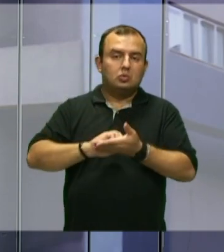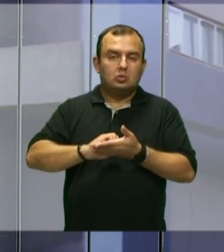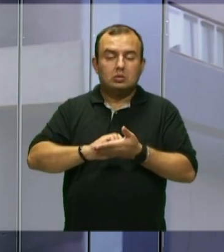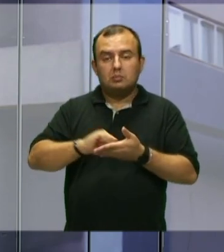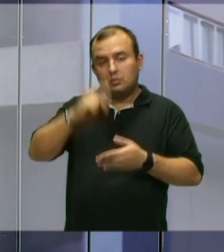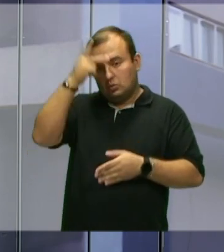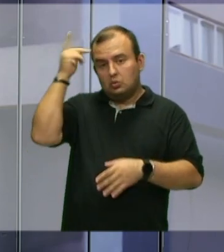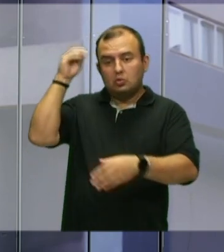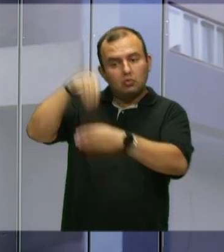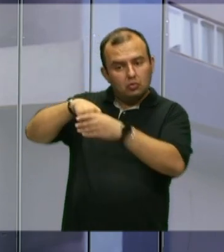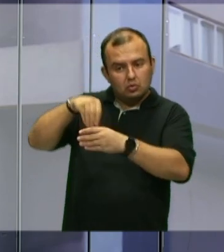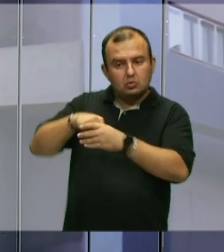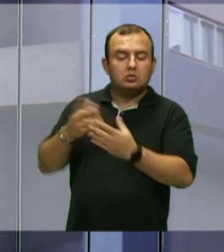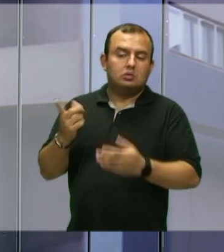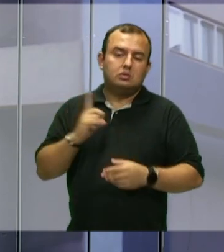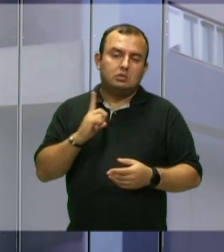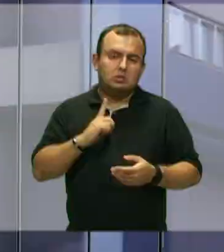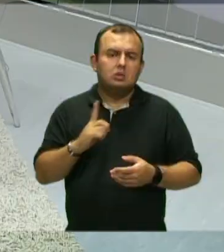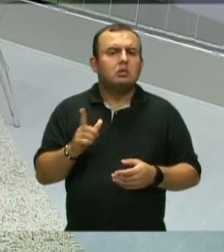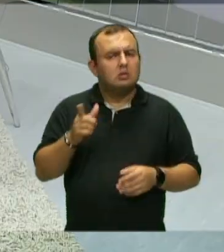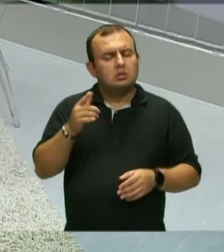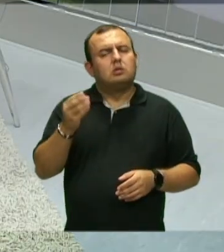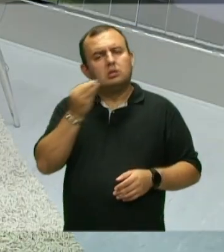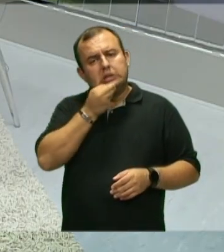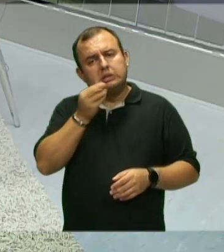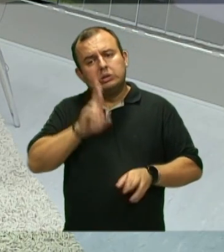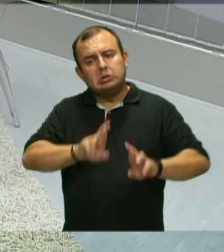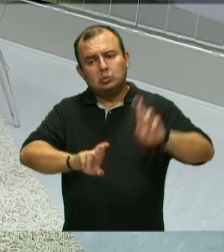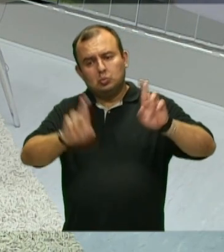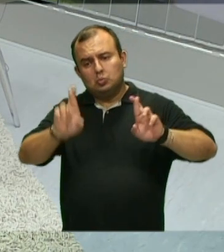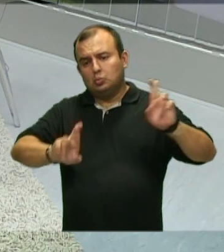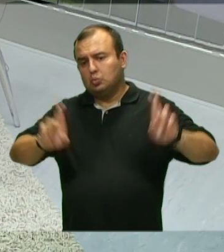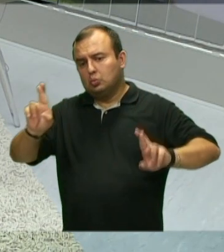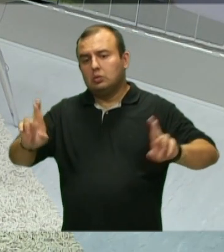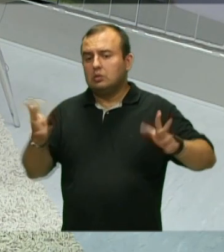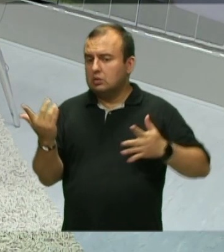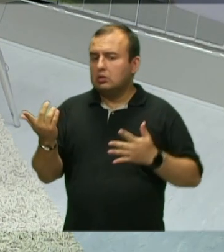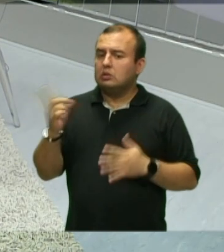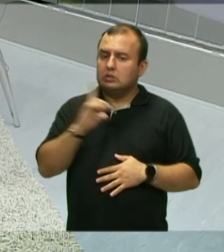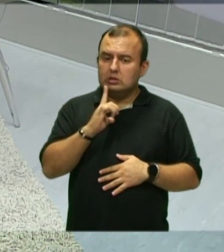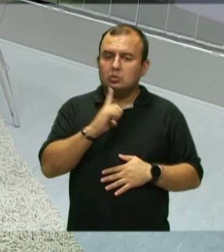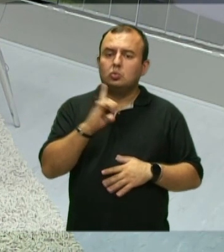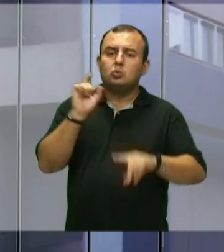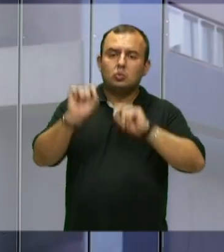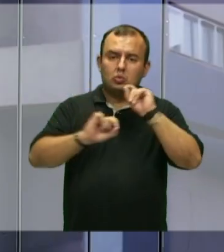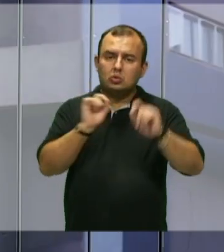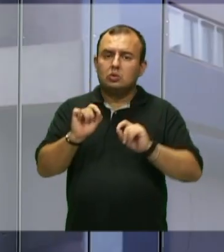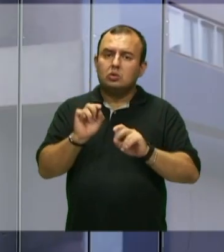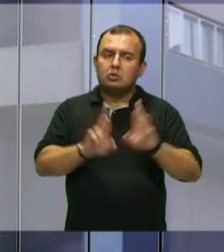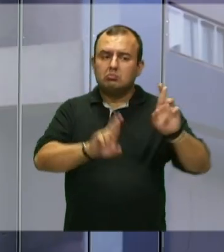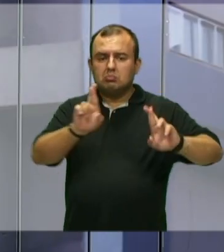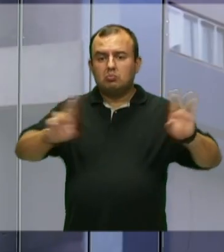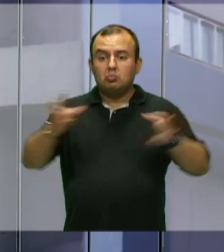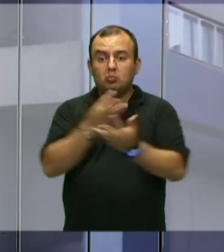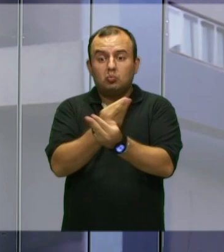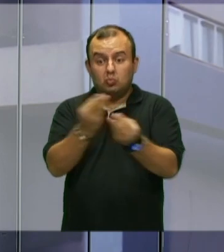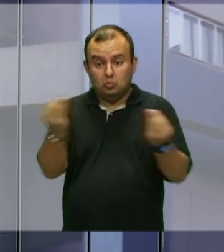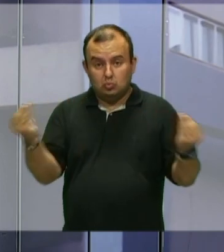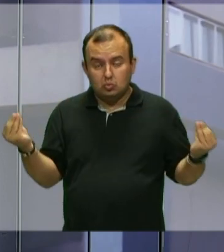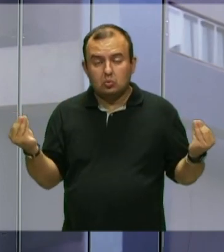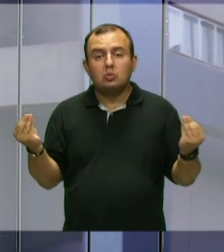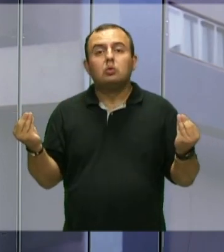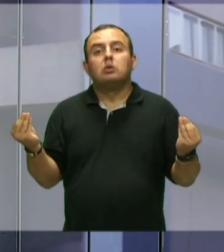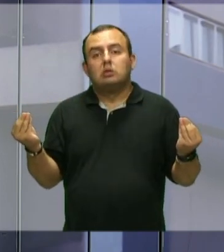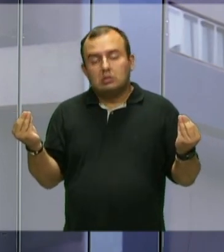conta. E evidentemente que são tudo líderes. Então você acaba se deparando com muitos líderes e para que